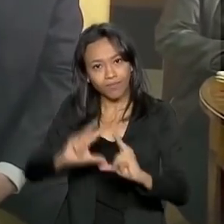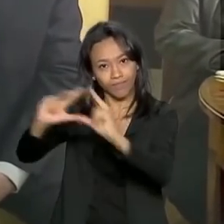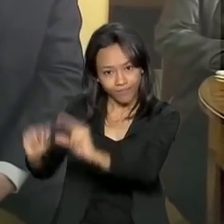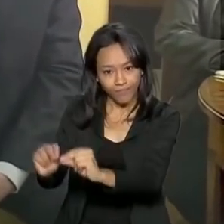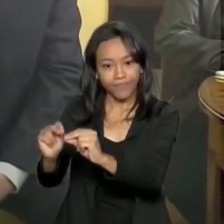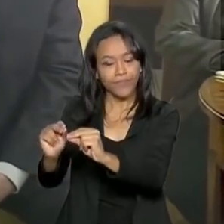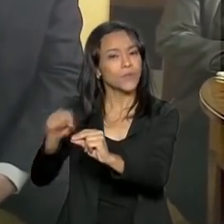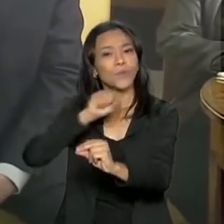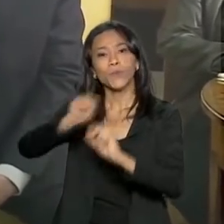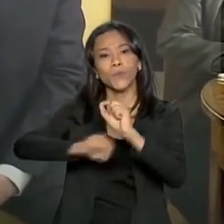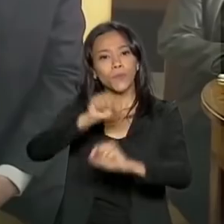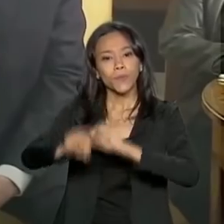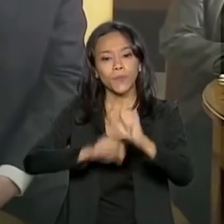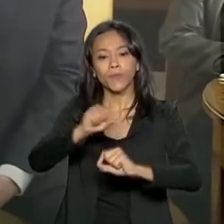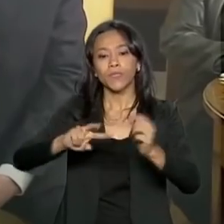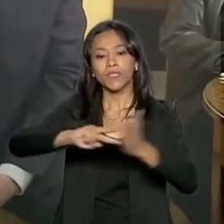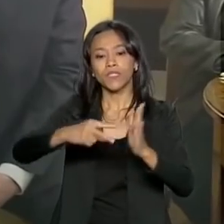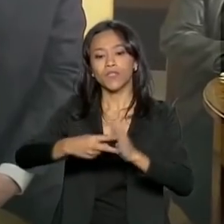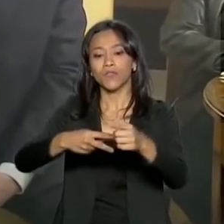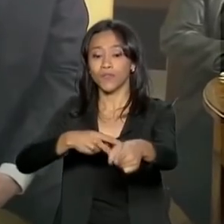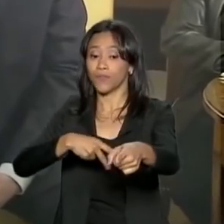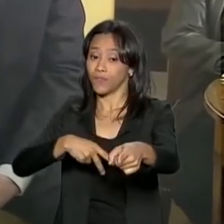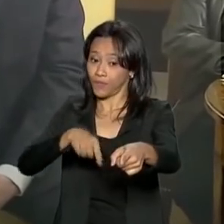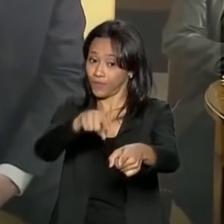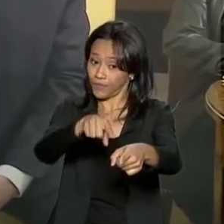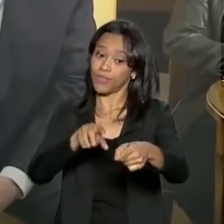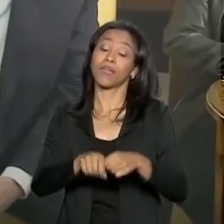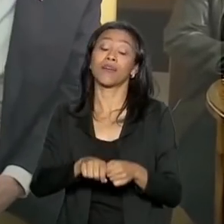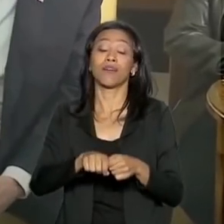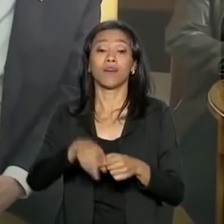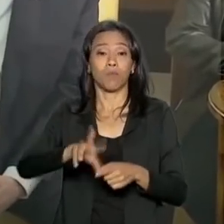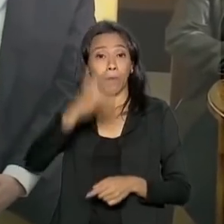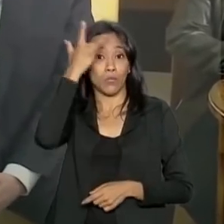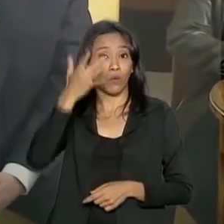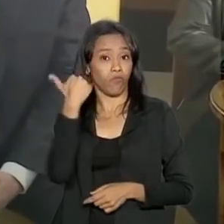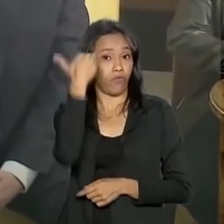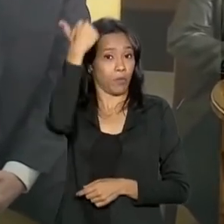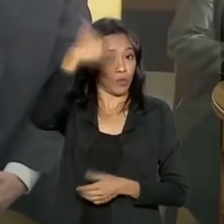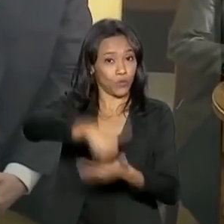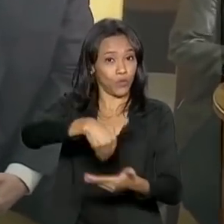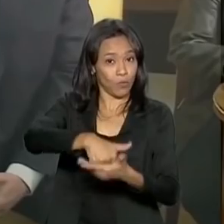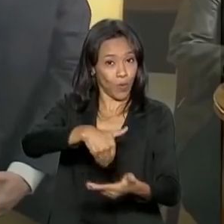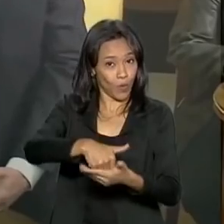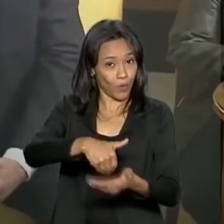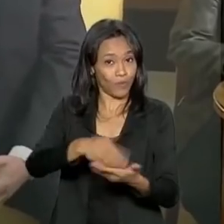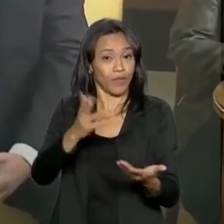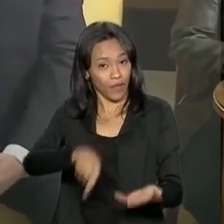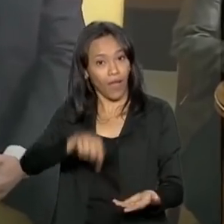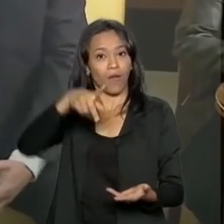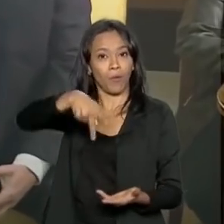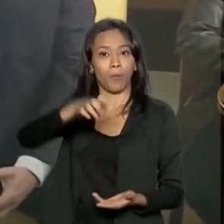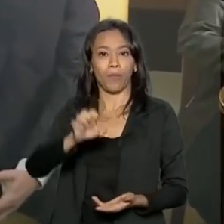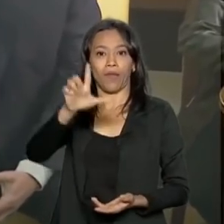Que simboliza ali o bom jogador todo o tempo, é isso, parece, não é mesmo? E nos deu muita alegria no